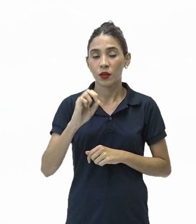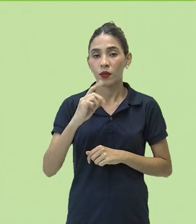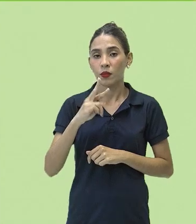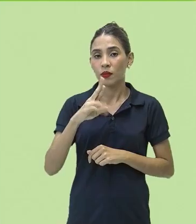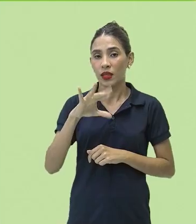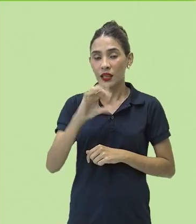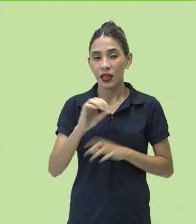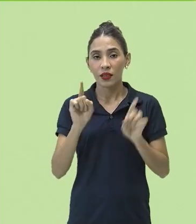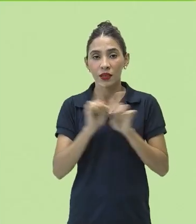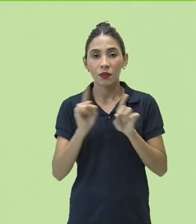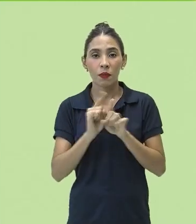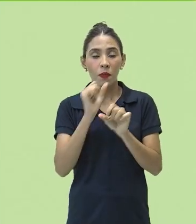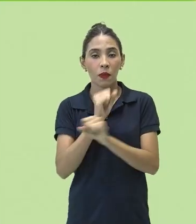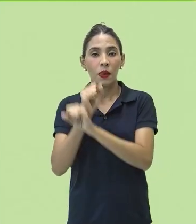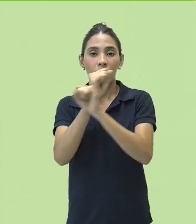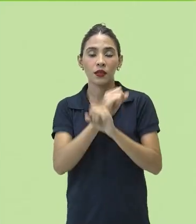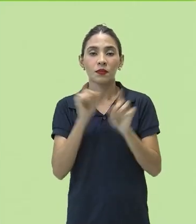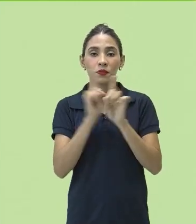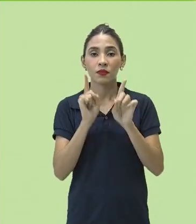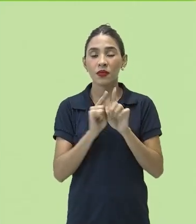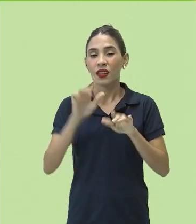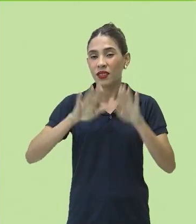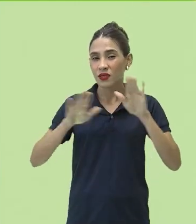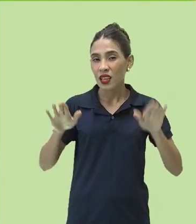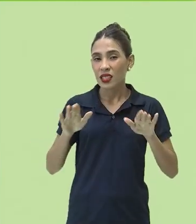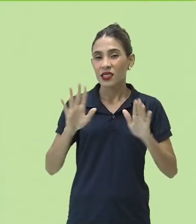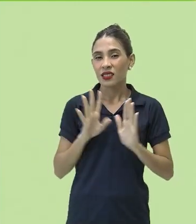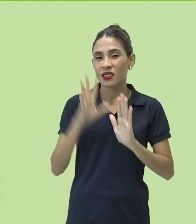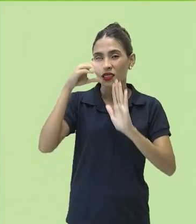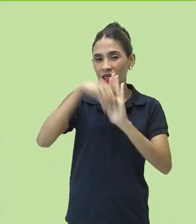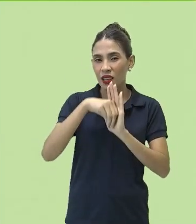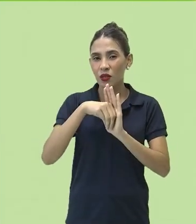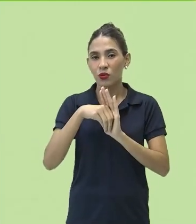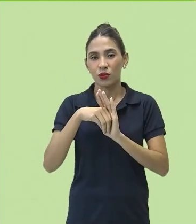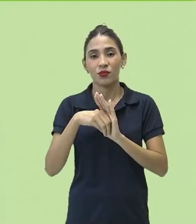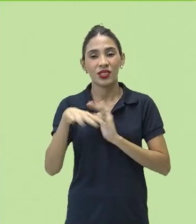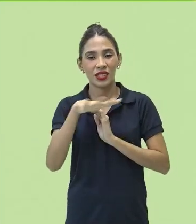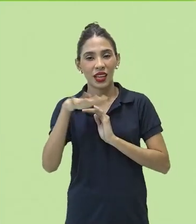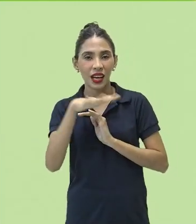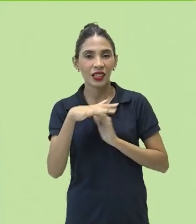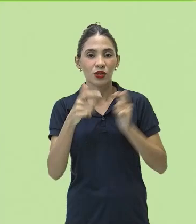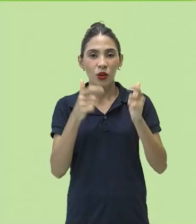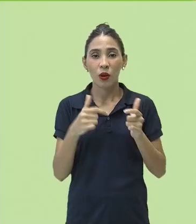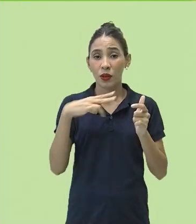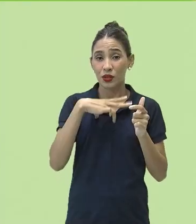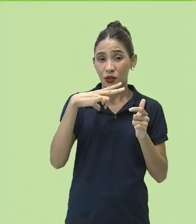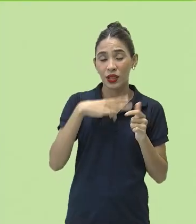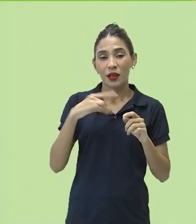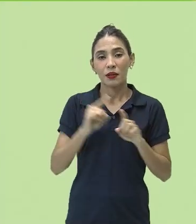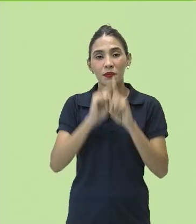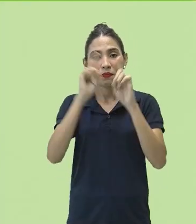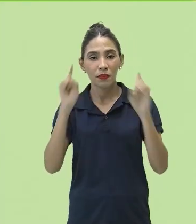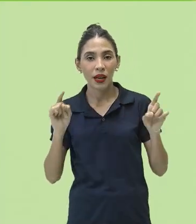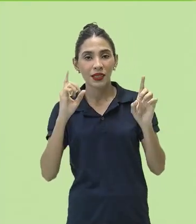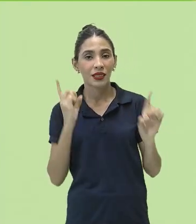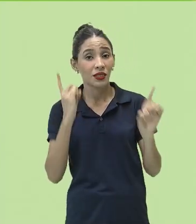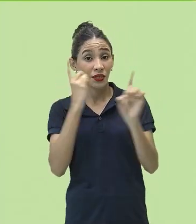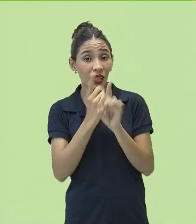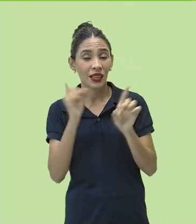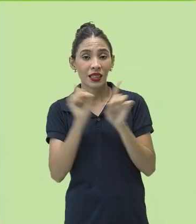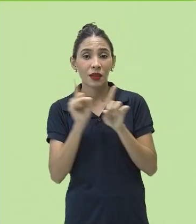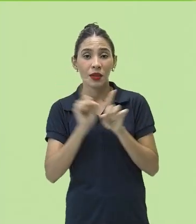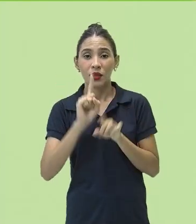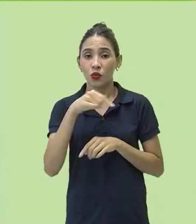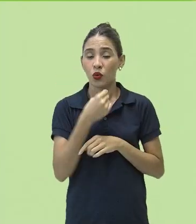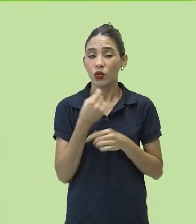respeito a essas áreas de proteção permanente, às vezes elas estão dentro de propriedades privadas, mas sendo elas devidamente identificadas, como a